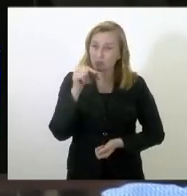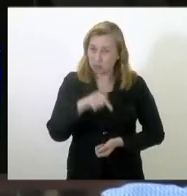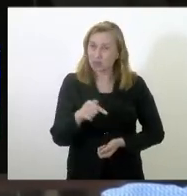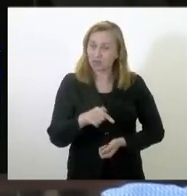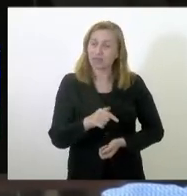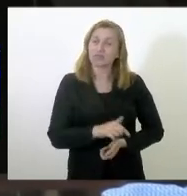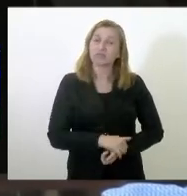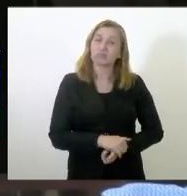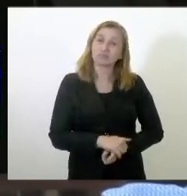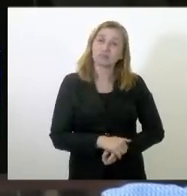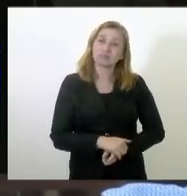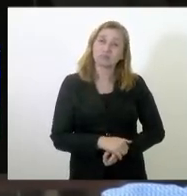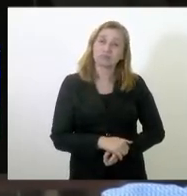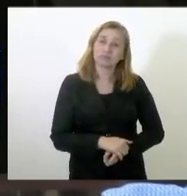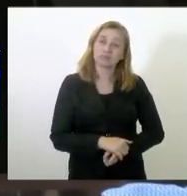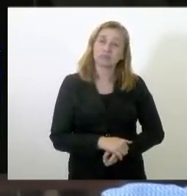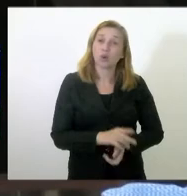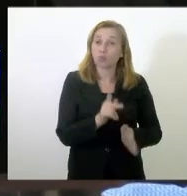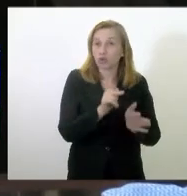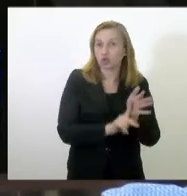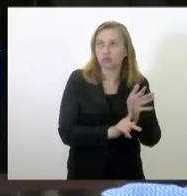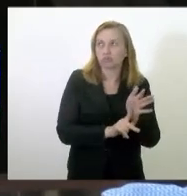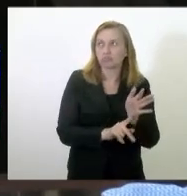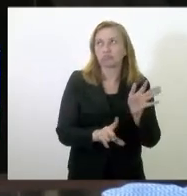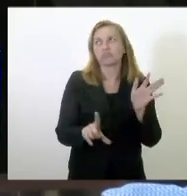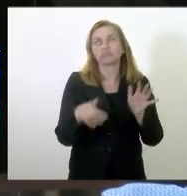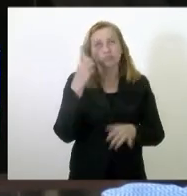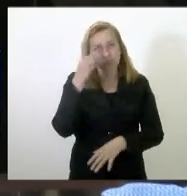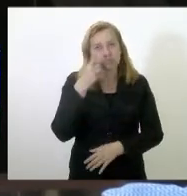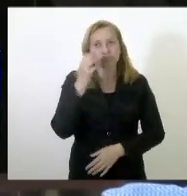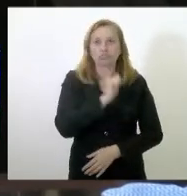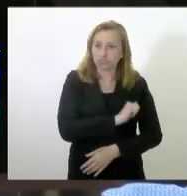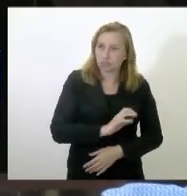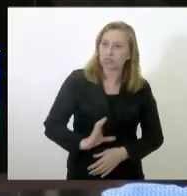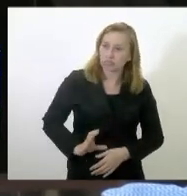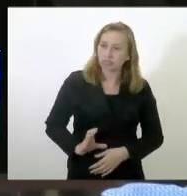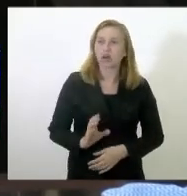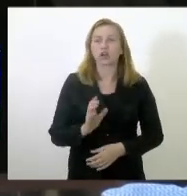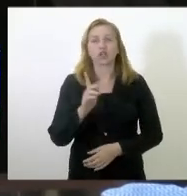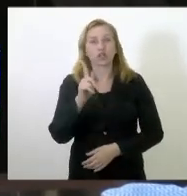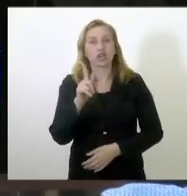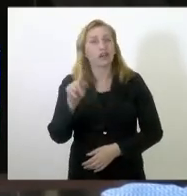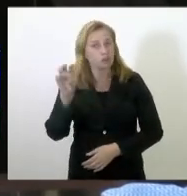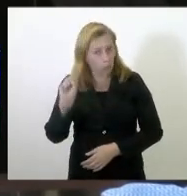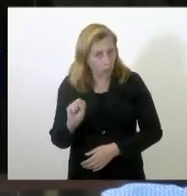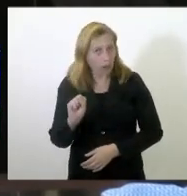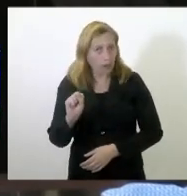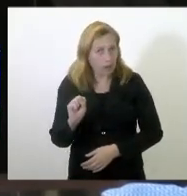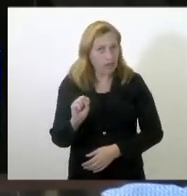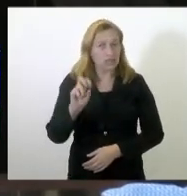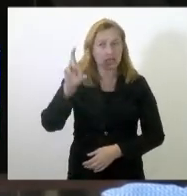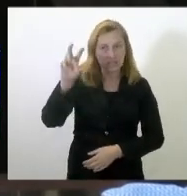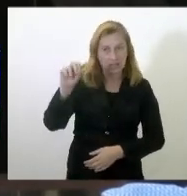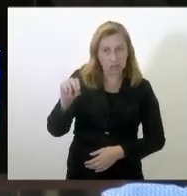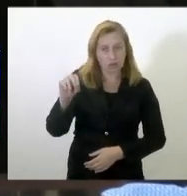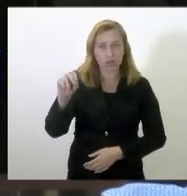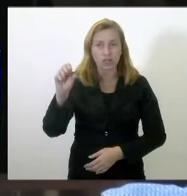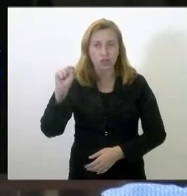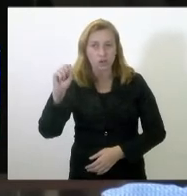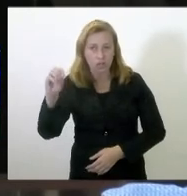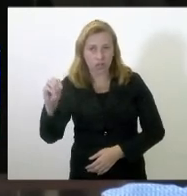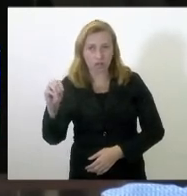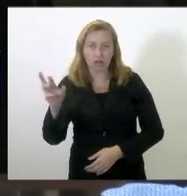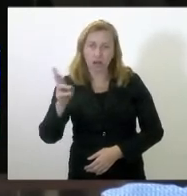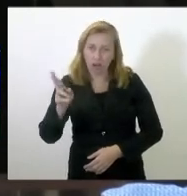fala dela, no projeto do deputado André Siciliano, do botijão de gás entre 50 e 80 reais de